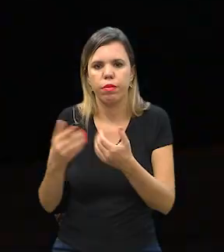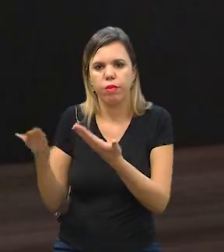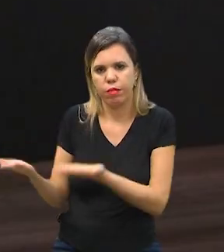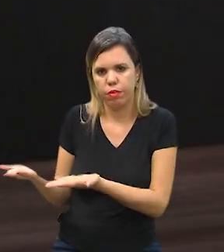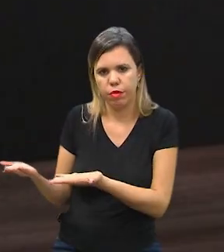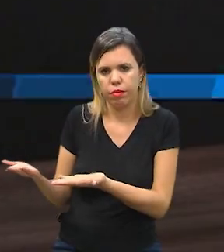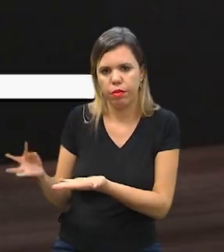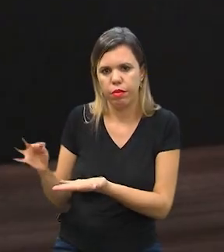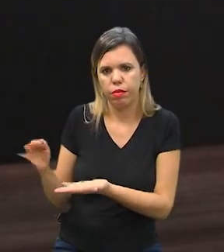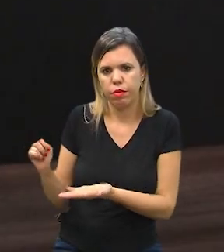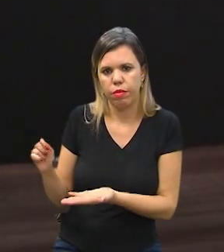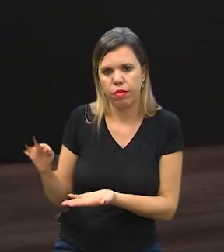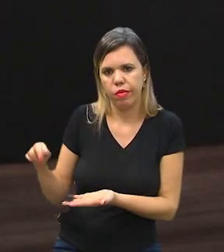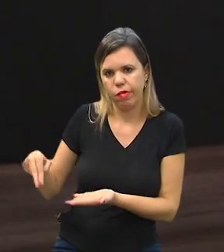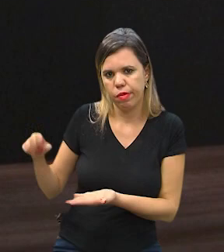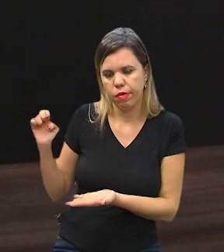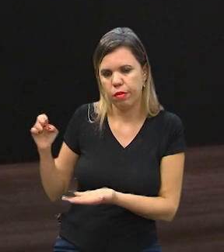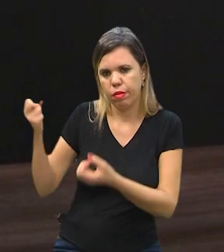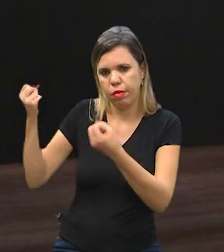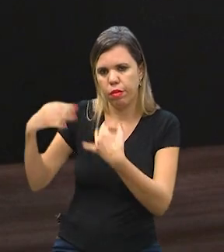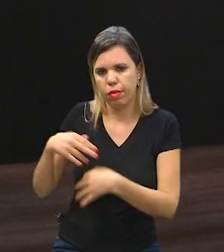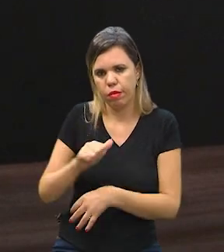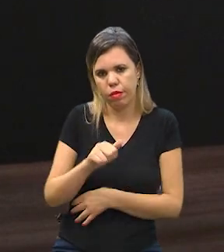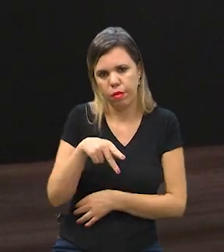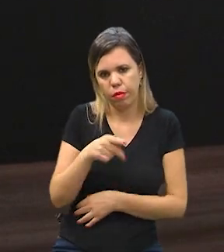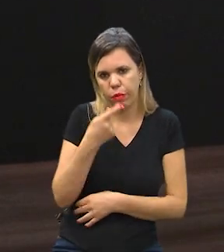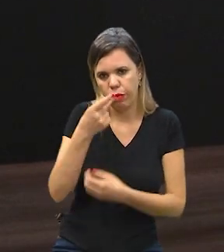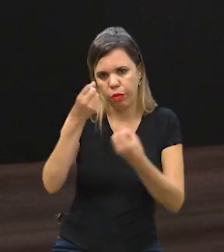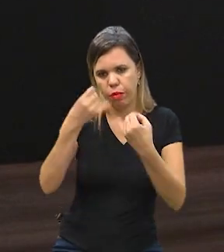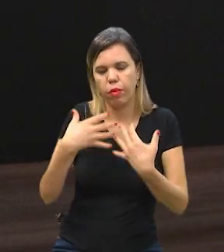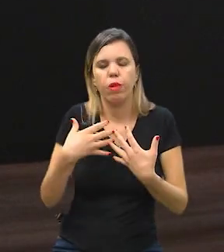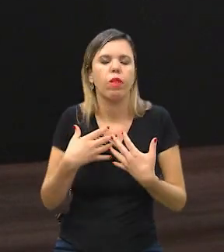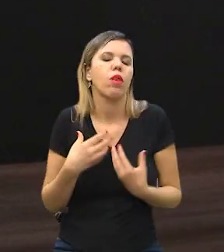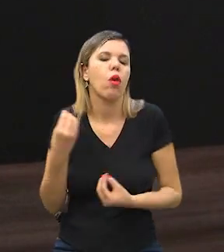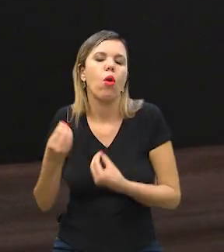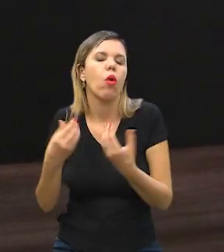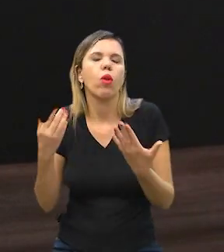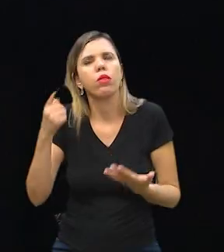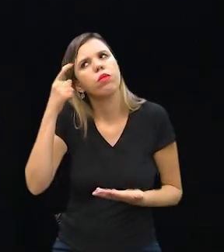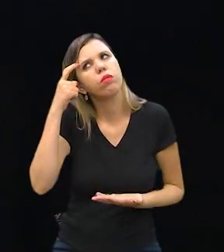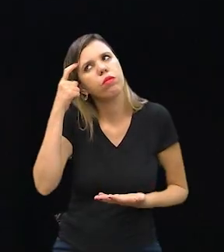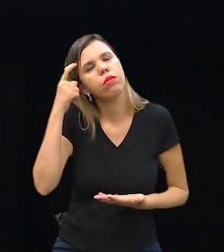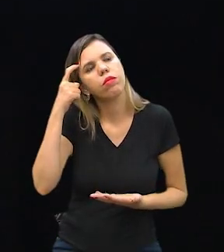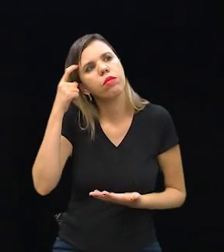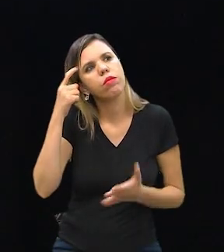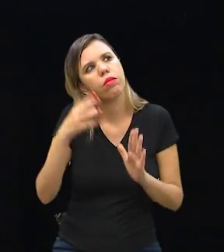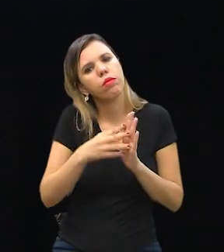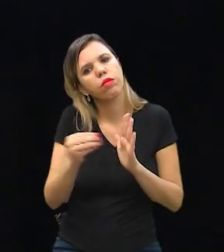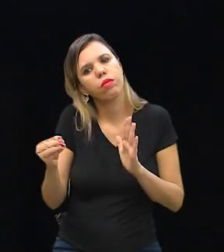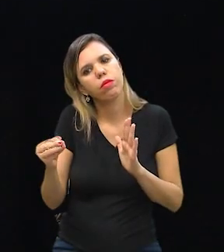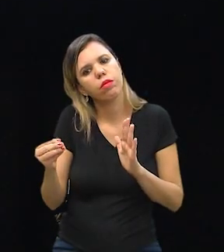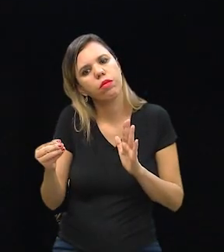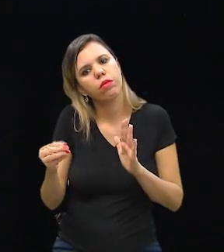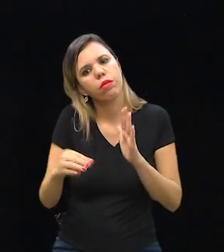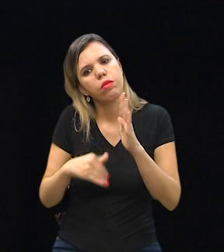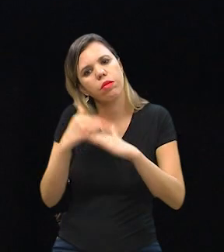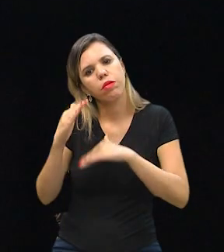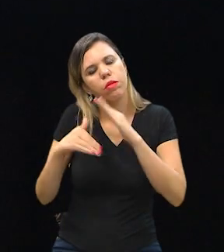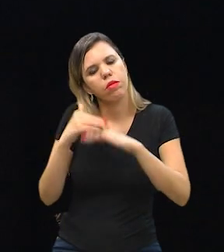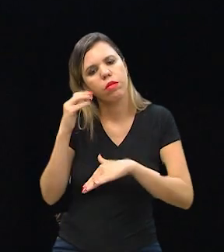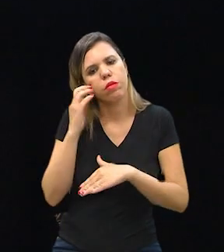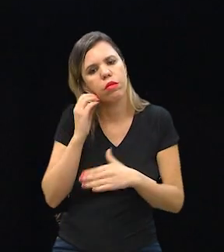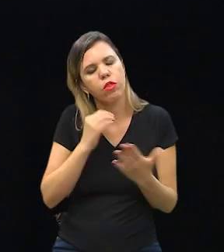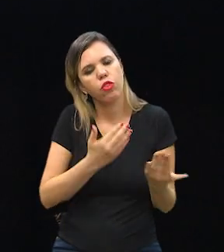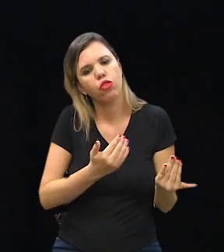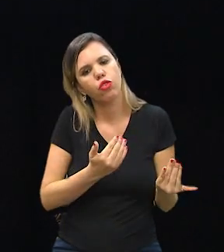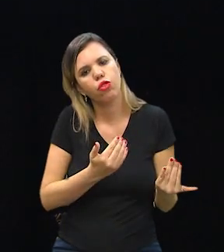cidade. E agora eu estou de volta aqui com a Tatiane, depois que a gente ouviu esse depoimento da Ana Paula. Tati, quando a gente pensa nesse modelo